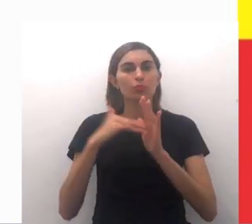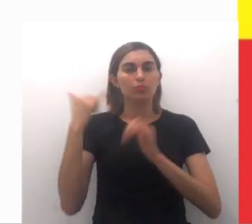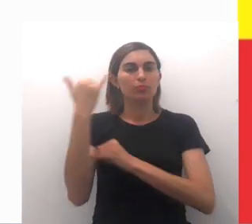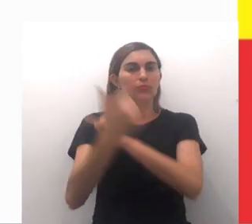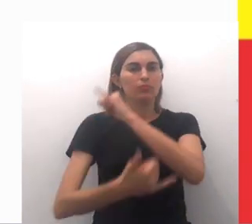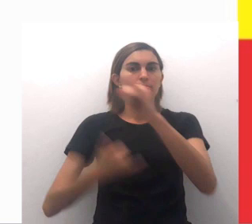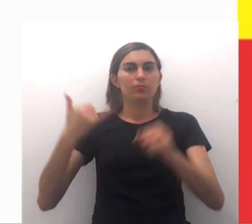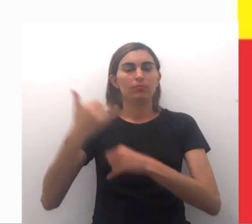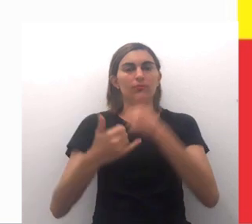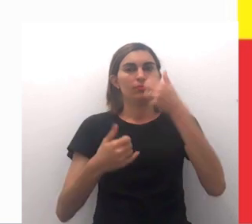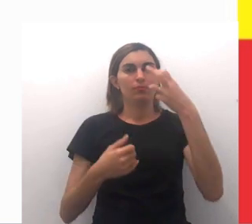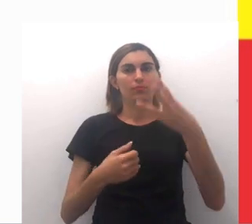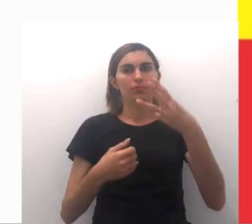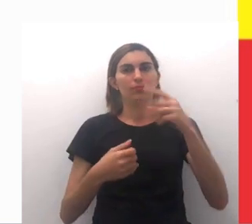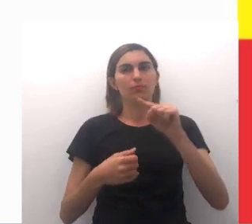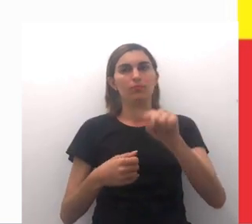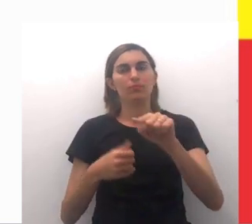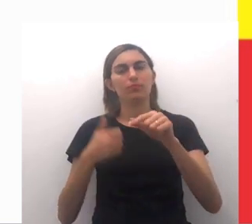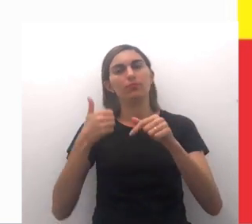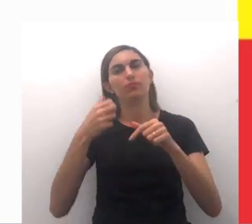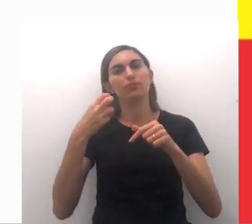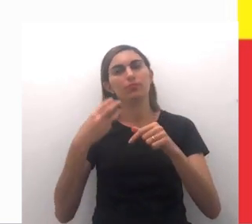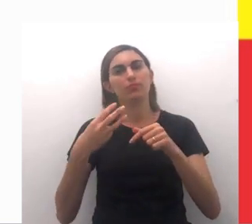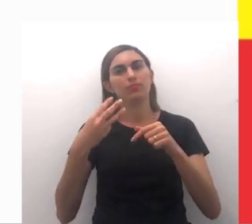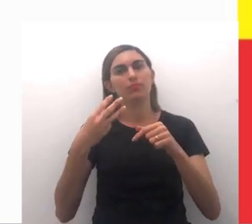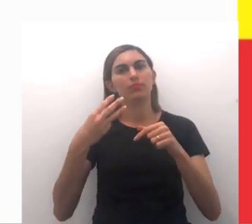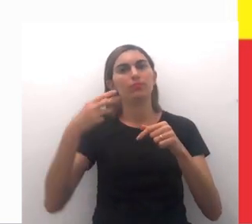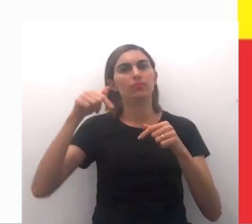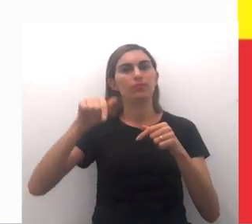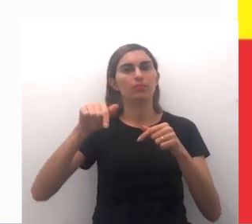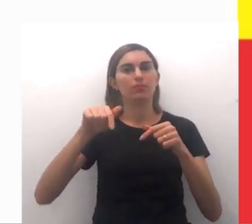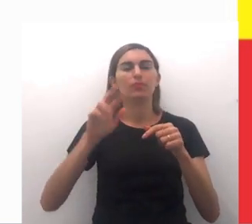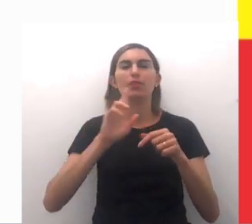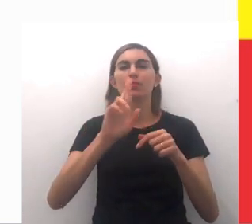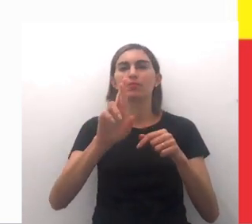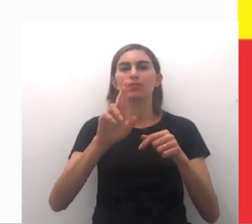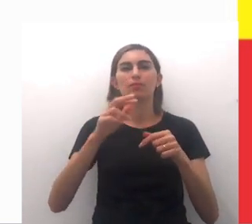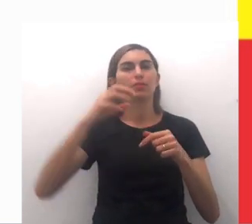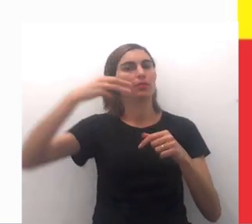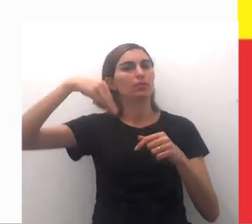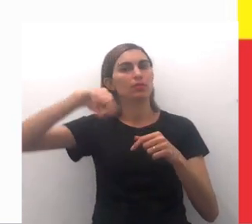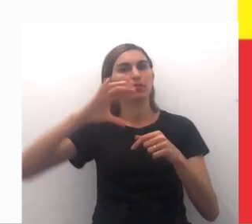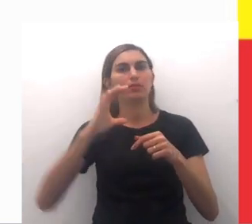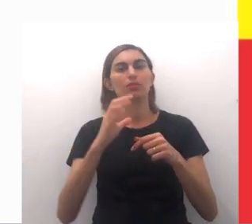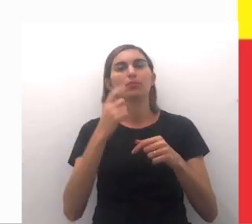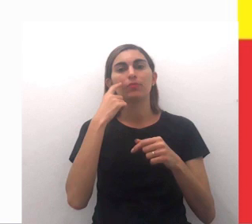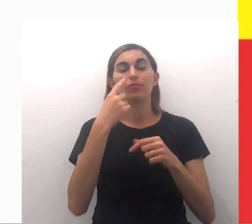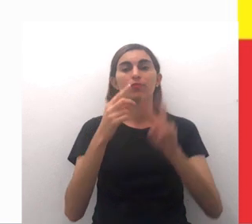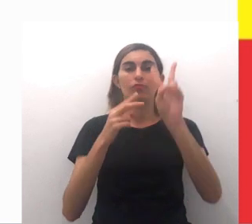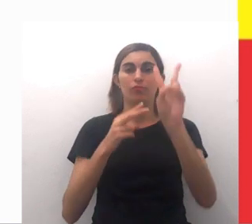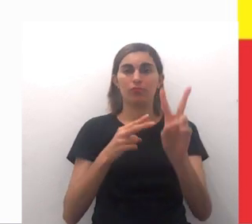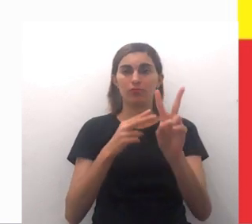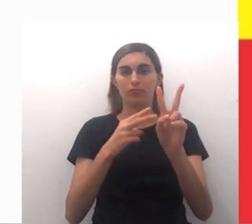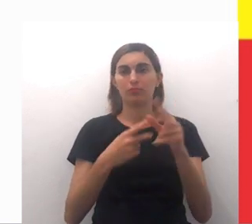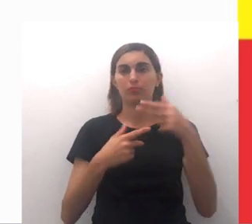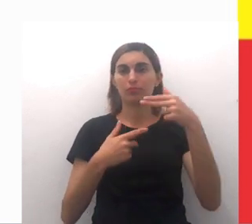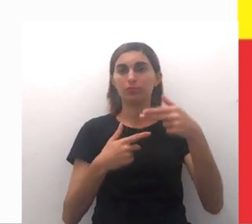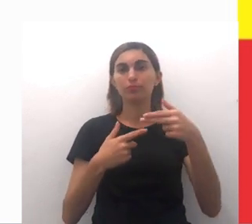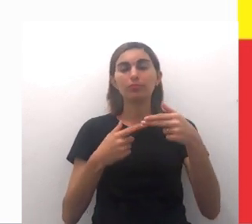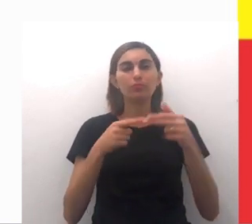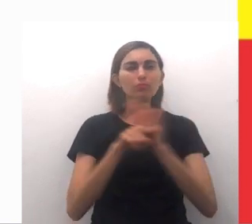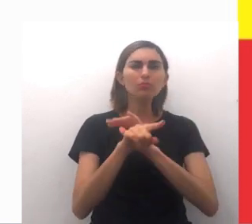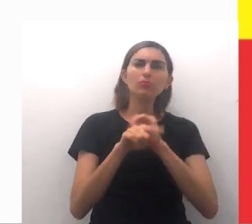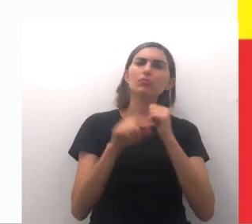as informações, ó, 13 centímetros, 37 centímetros, o resultado será centímetro. Então, ó, aí você